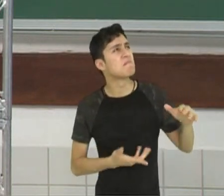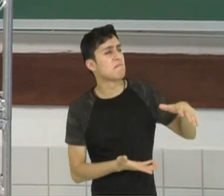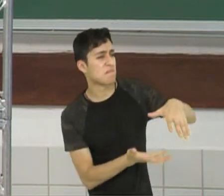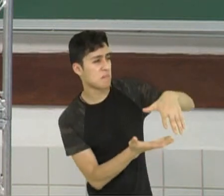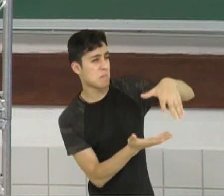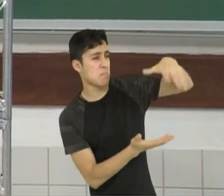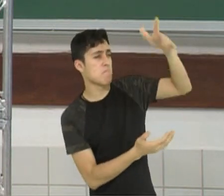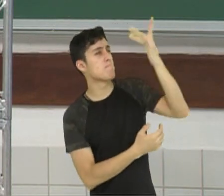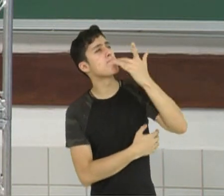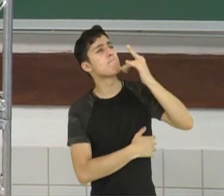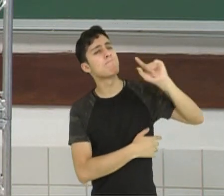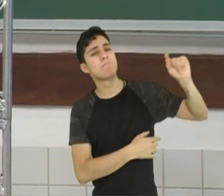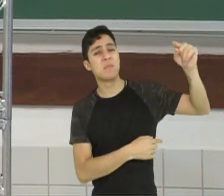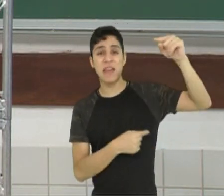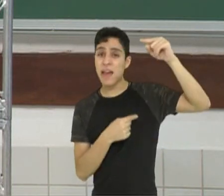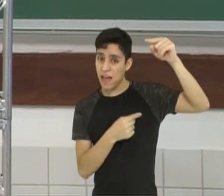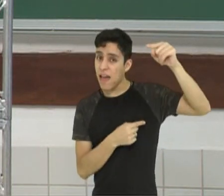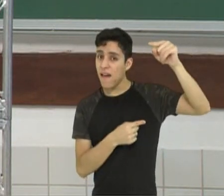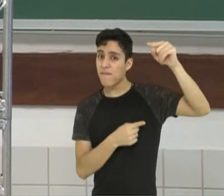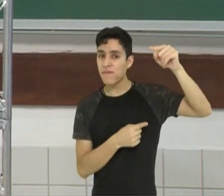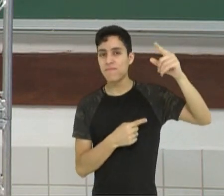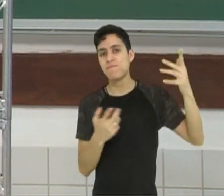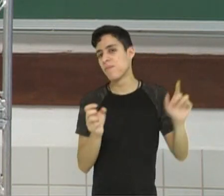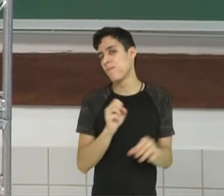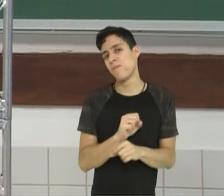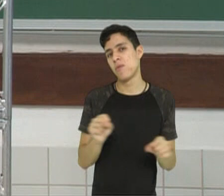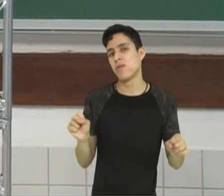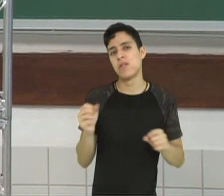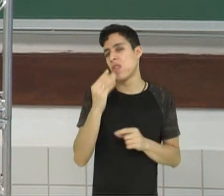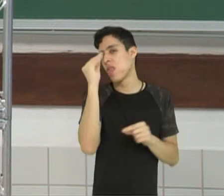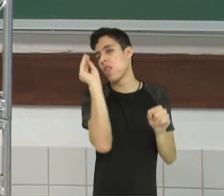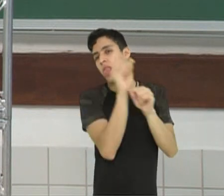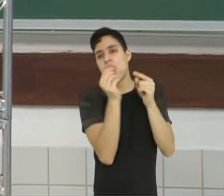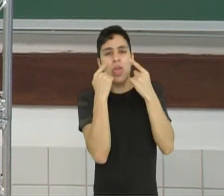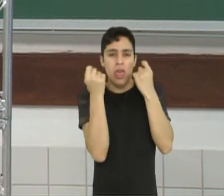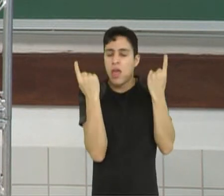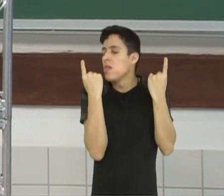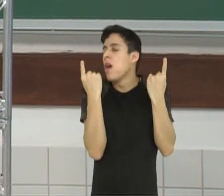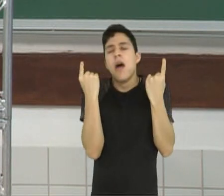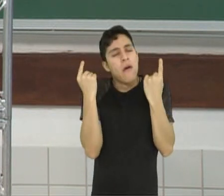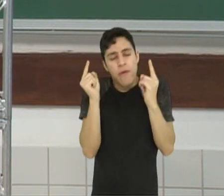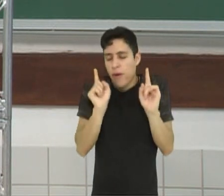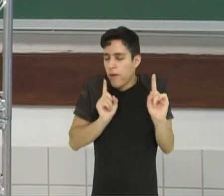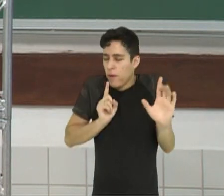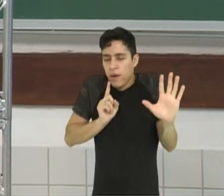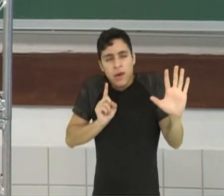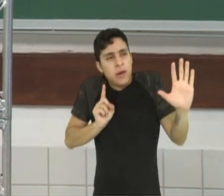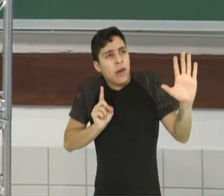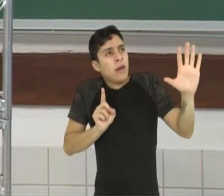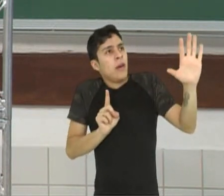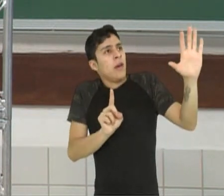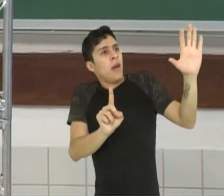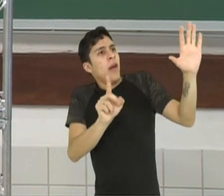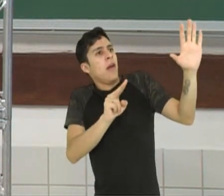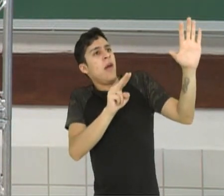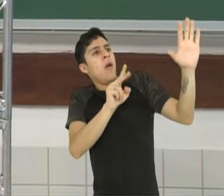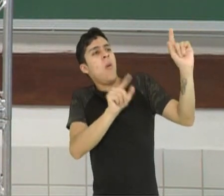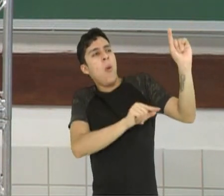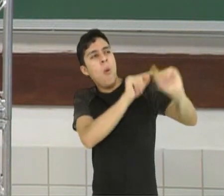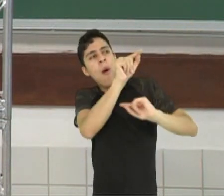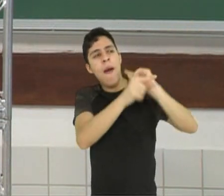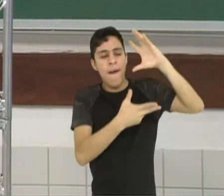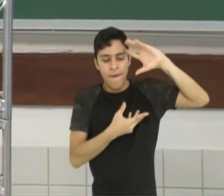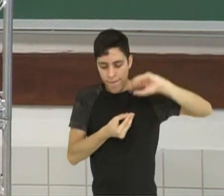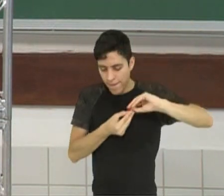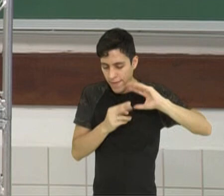gigantes coloridas, né? Então não tinha como ninguém passar despercebido por elas, para falar sobre a questão da poluição e do cuidado